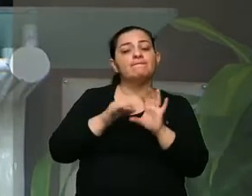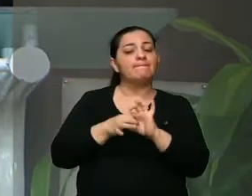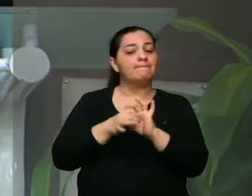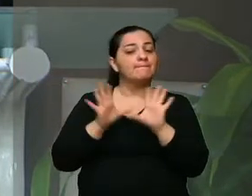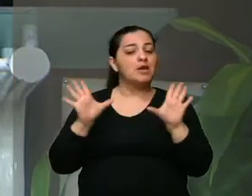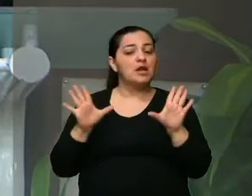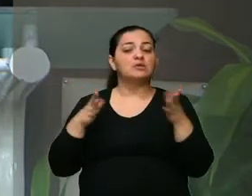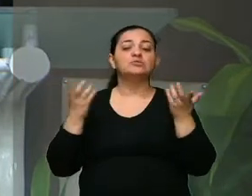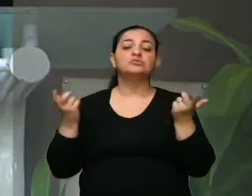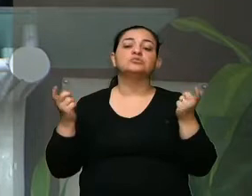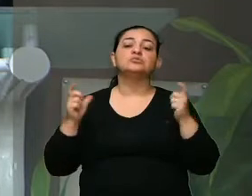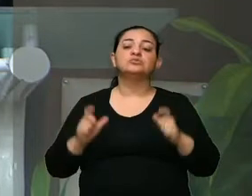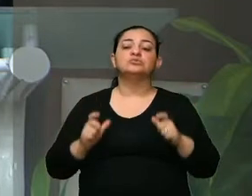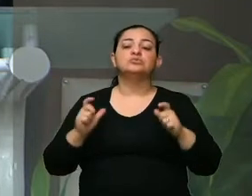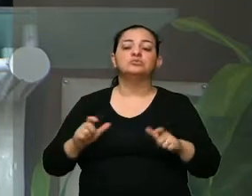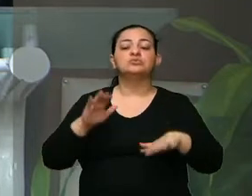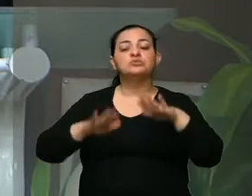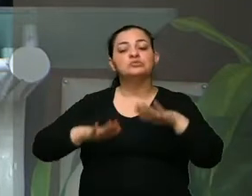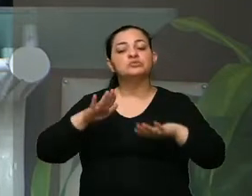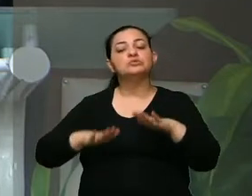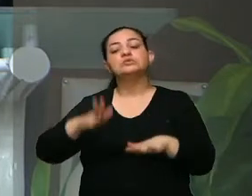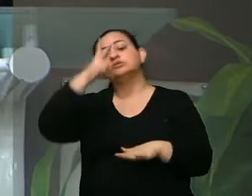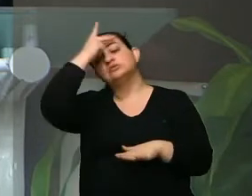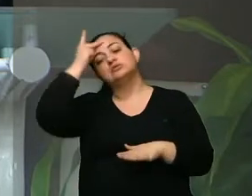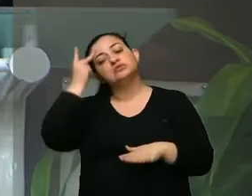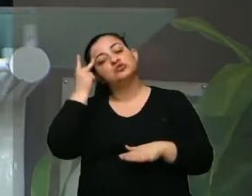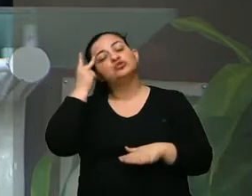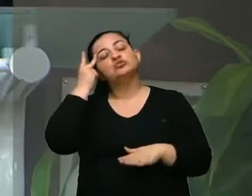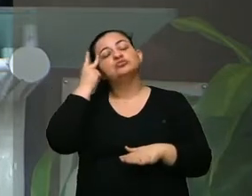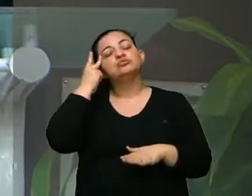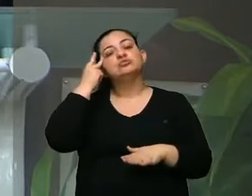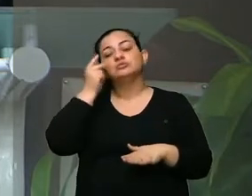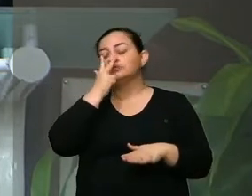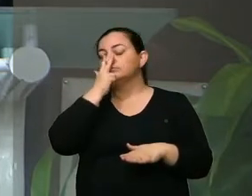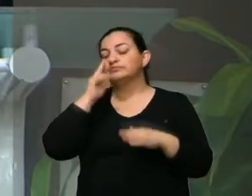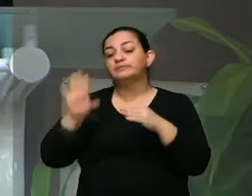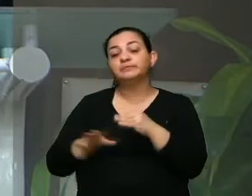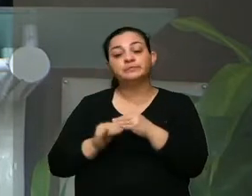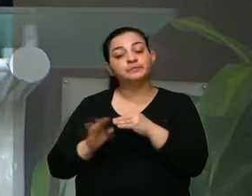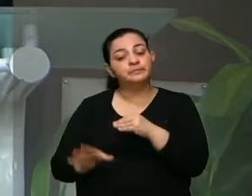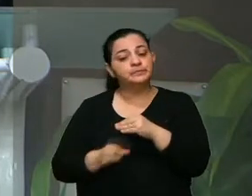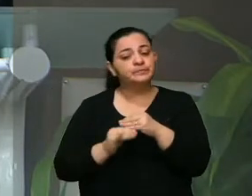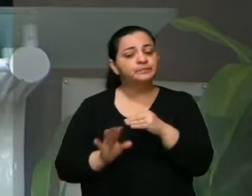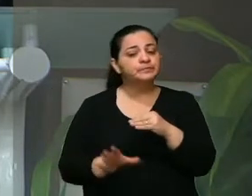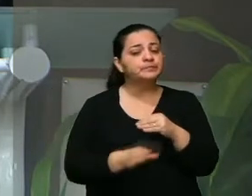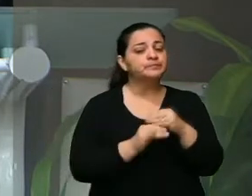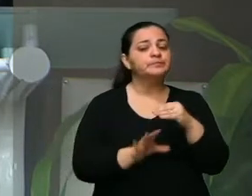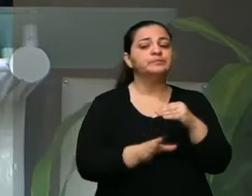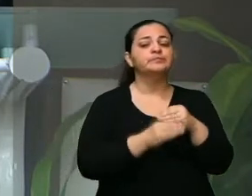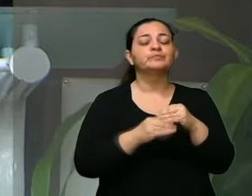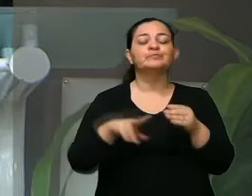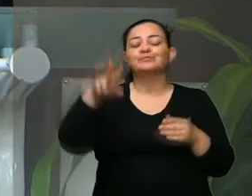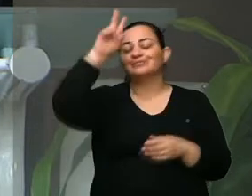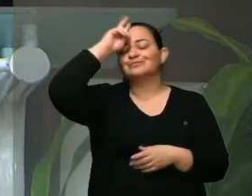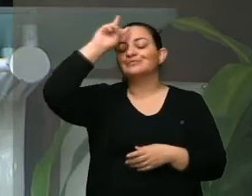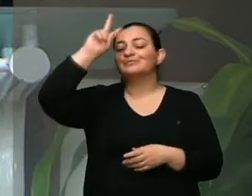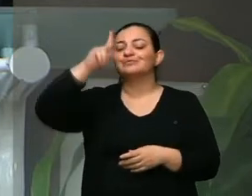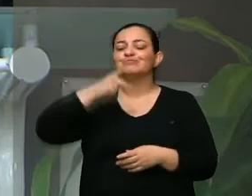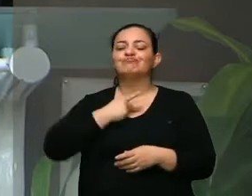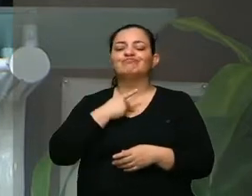onde às vezes a pessoa adiciona alguma coisa da sua